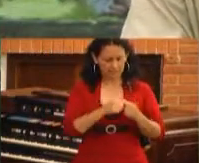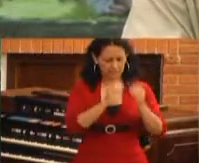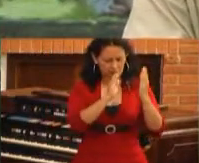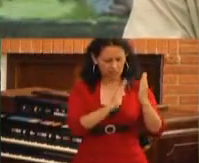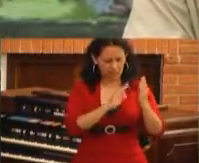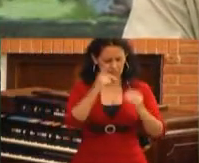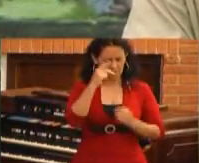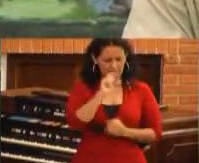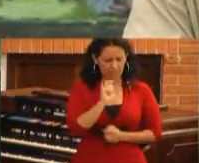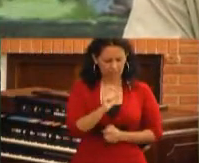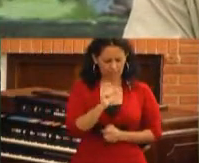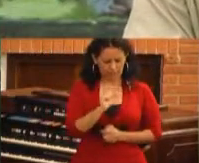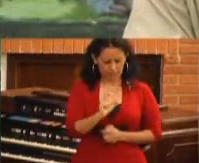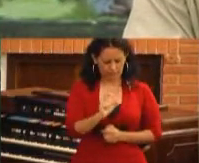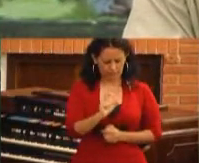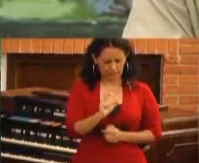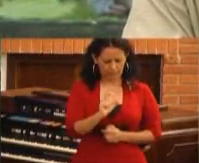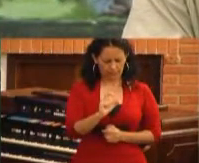Ela